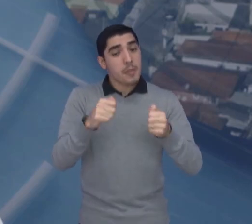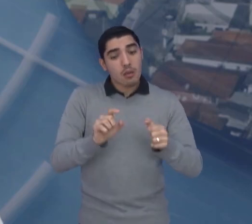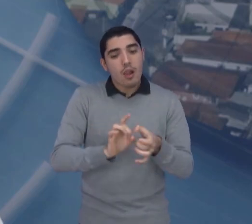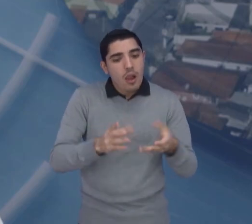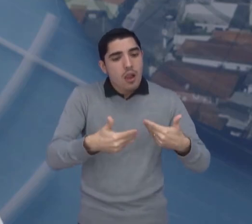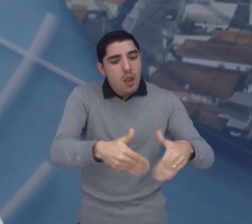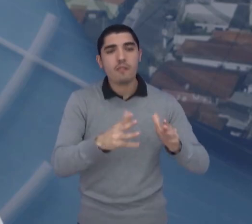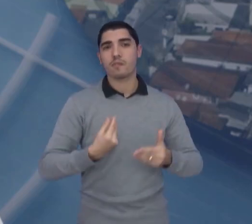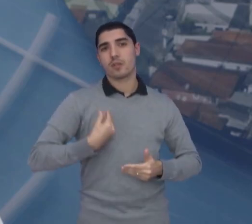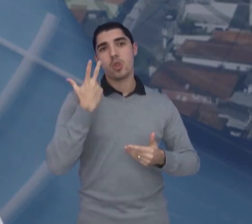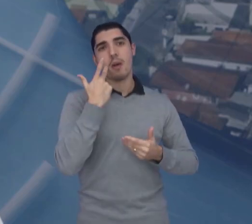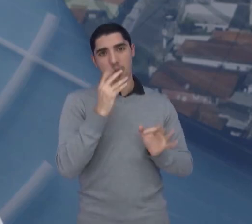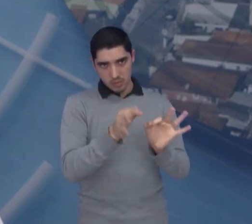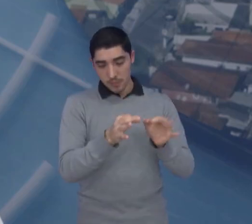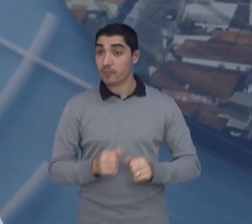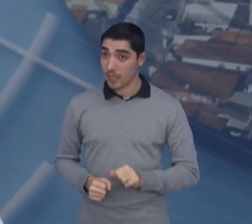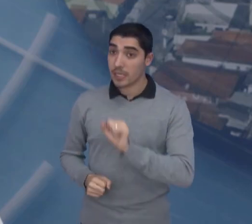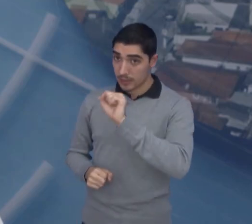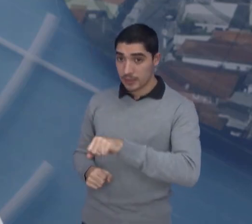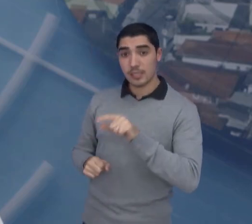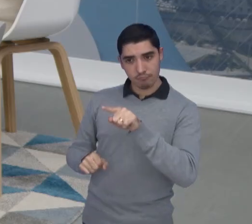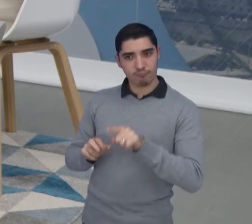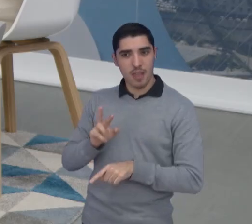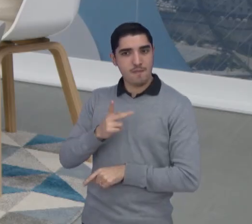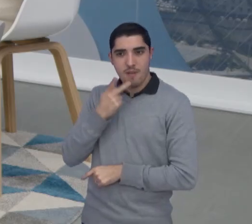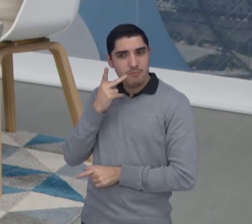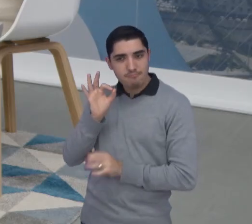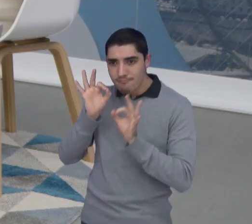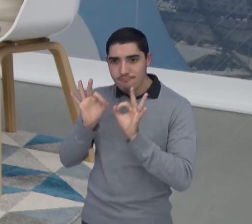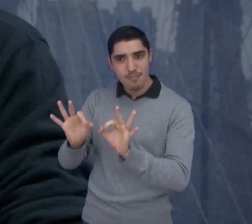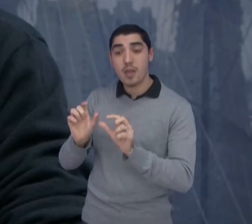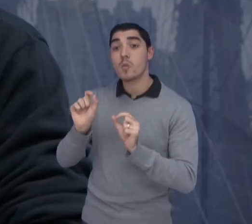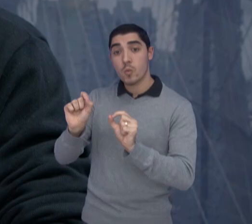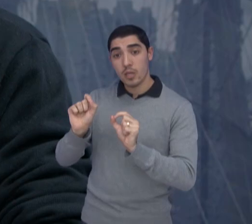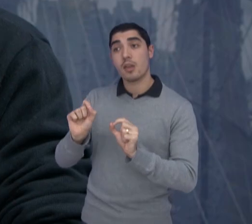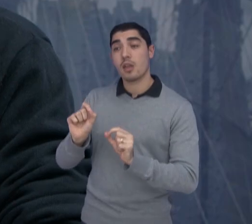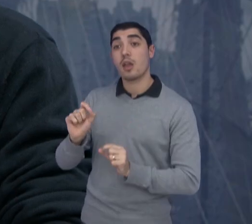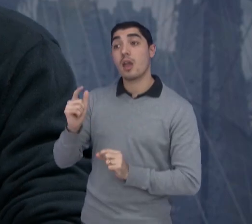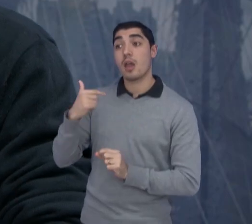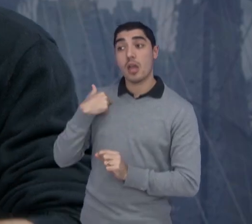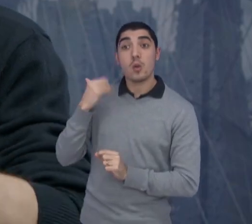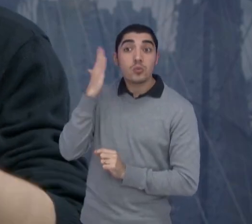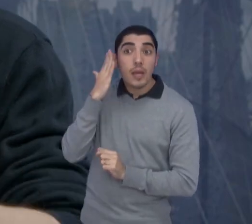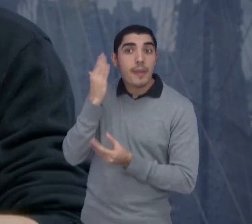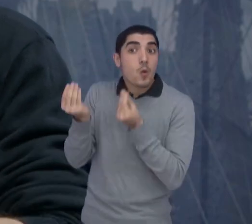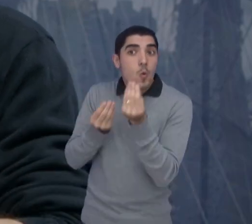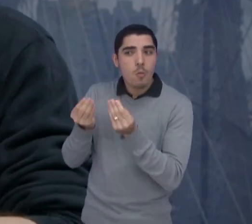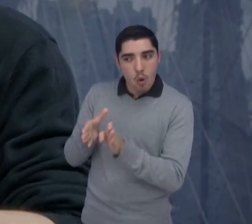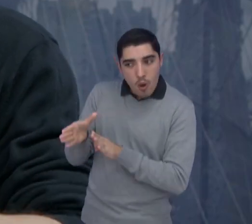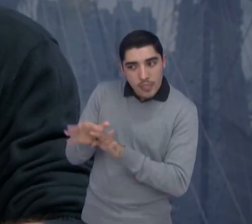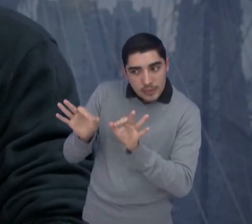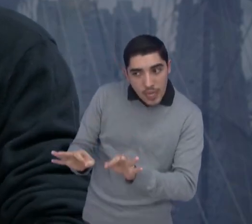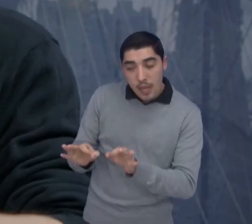Você colocou, acho, a grande questão, para mim, como psicólogo clínico, atendendo adolescentes e pais também. É exatamente isso. Aonde que eu aperto, aonde que eu abro, o